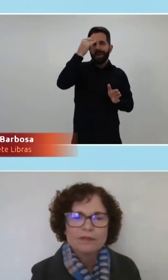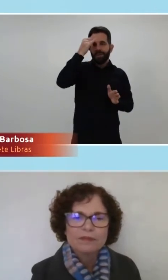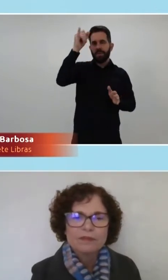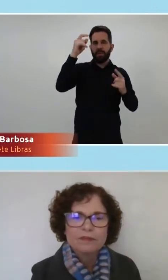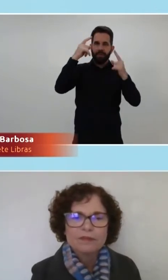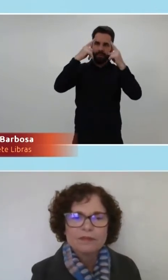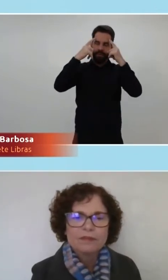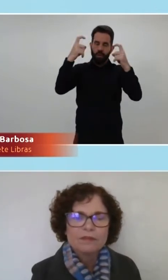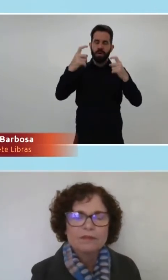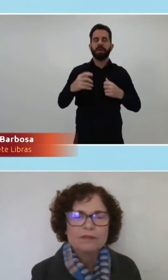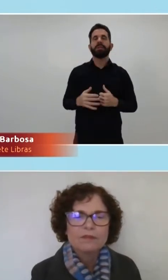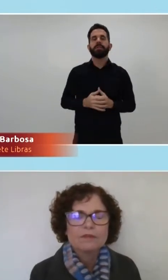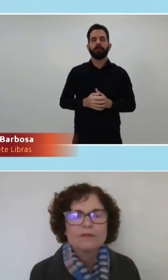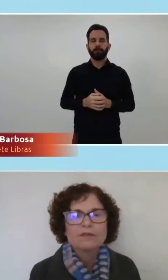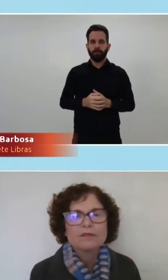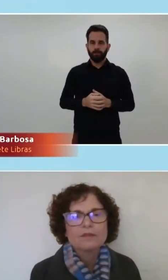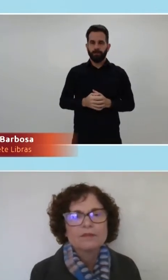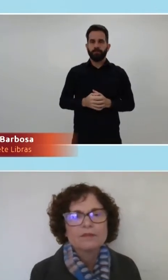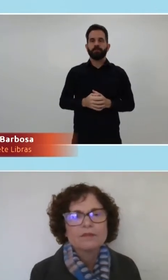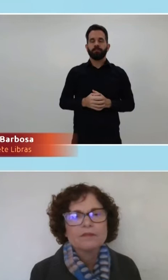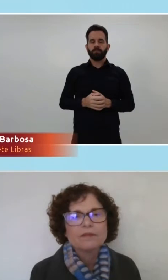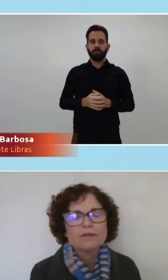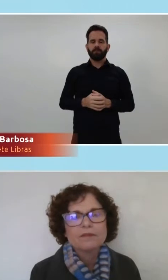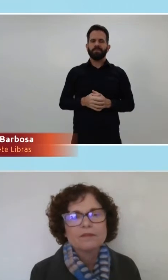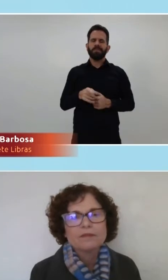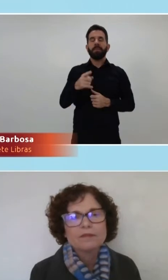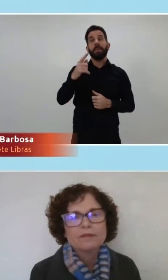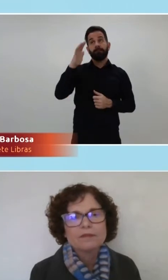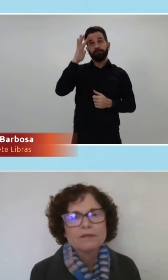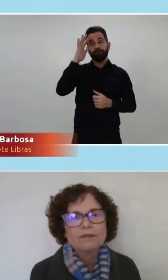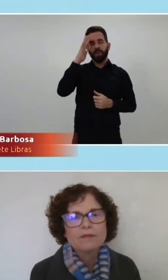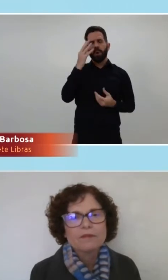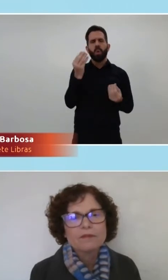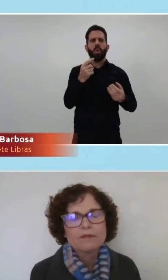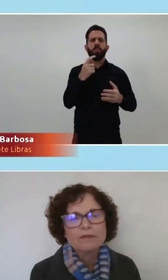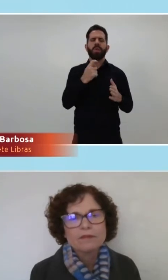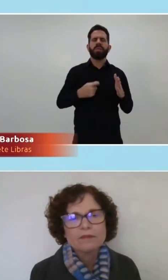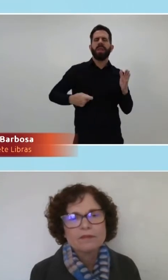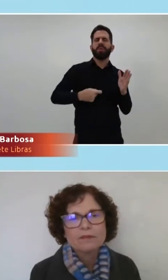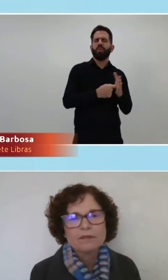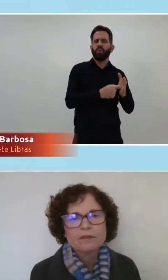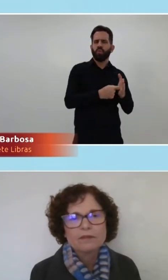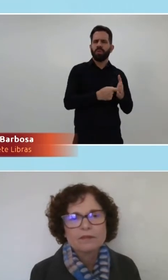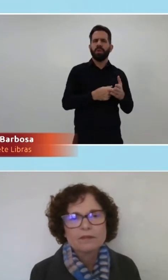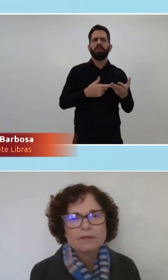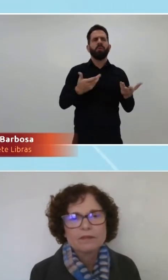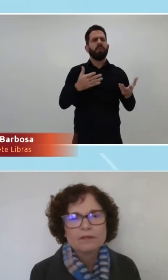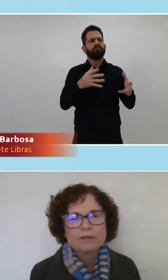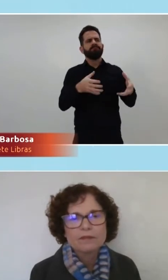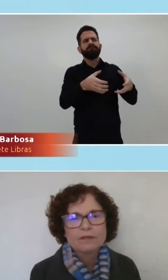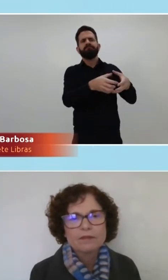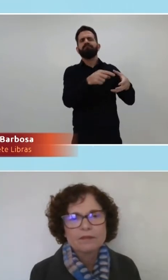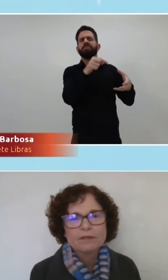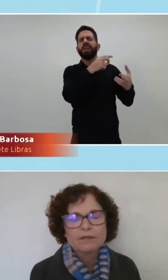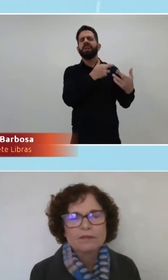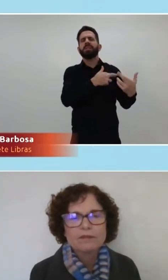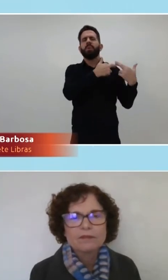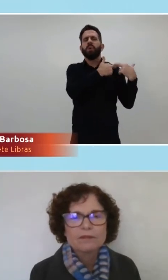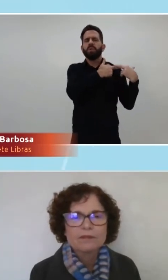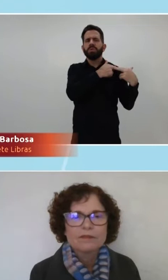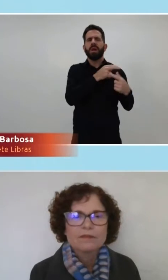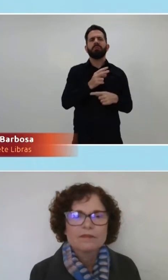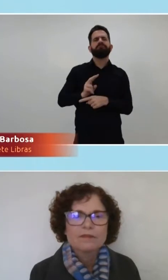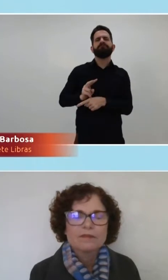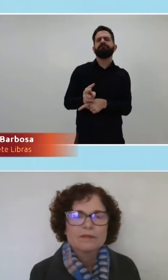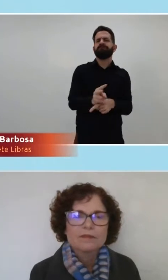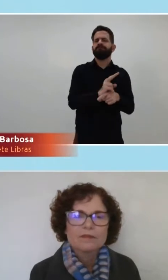Bom, e pensando na denúncia, quais os órgãos responsáveis por fiscalizar, né, se estão ocorrendo ou não